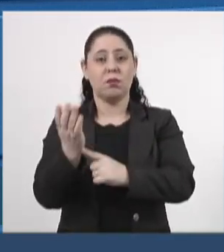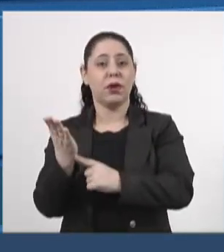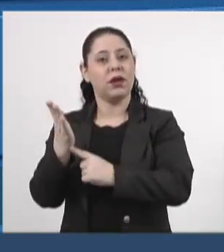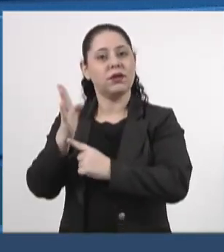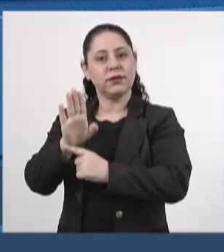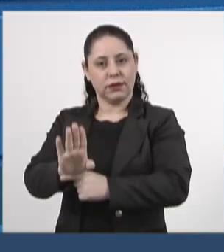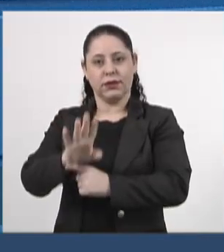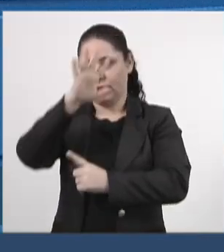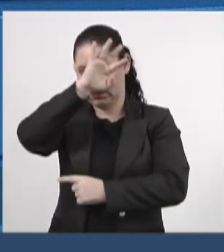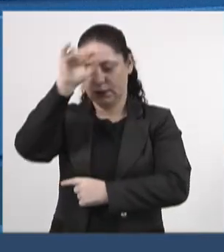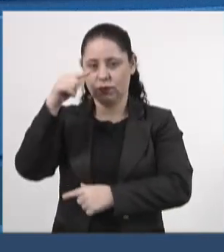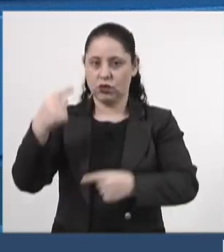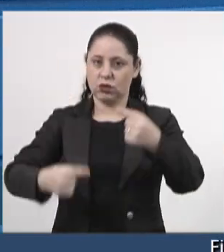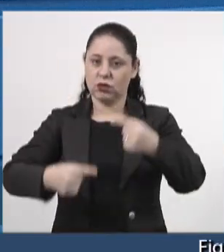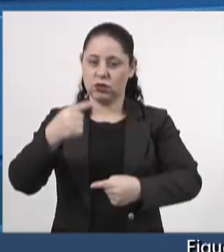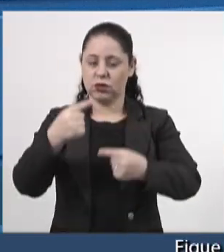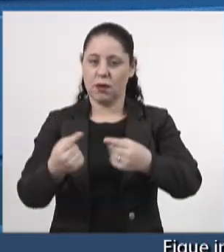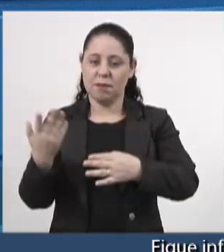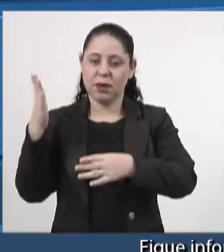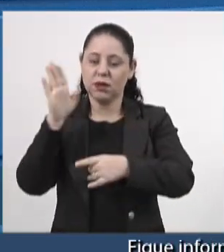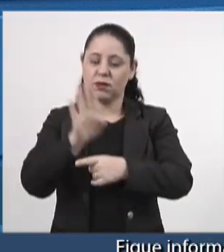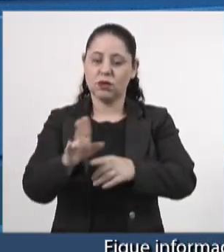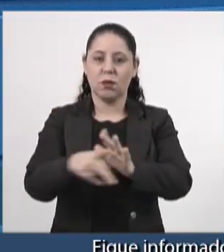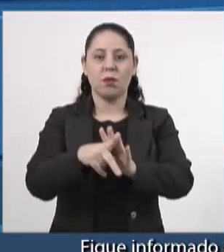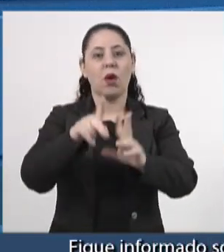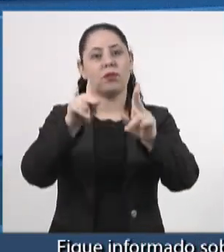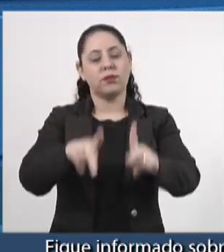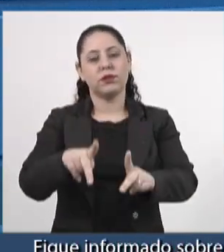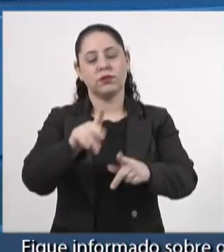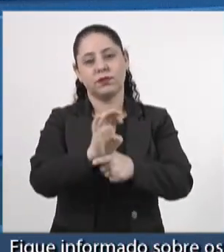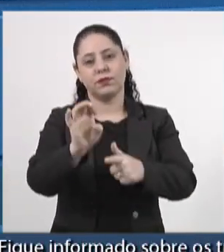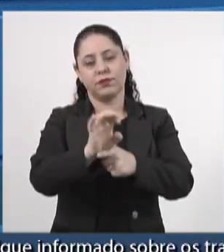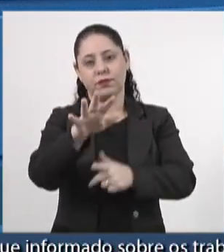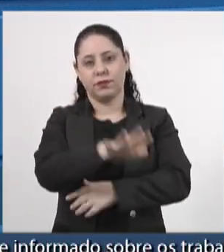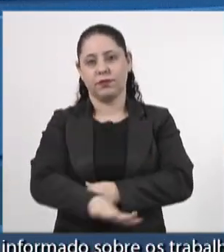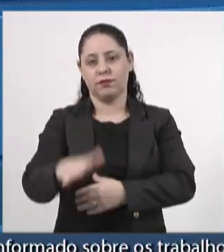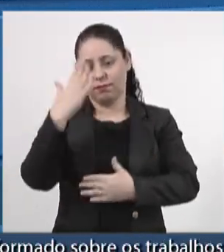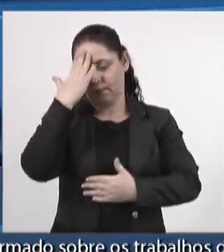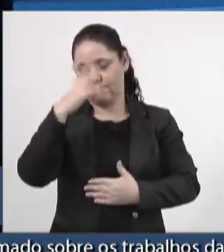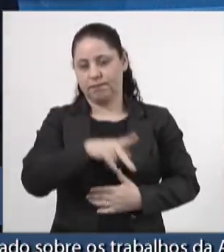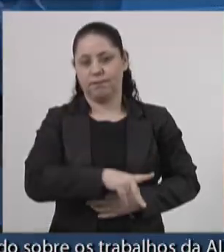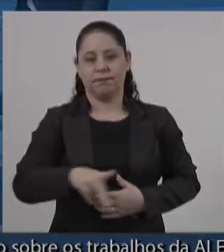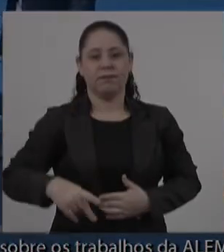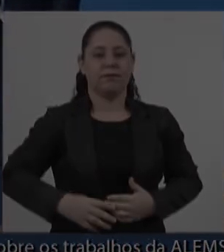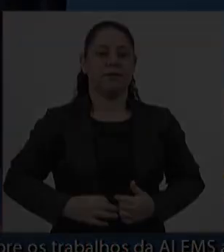uma grande discussão em prol do interesse do nosso Estado. É isso, presidente. Muito obrigado.